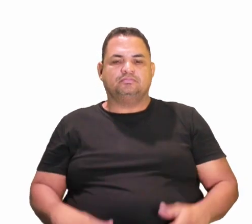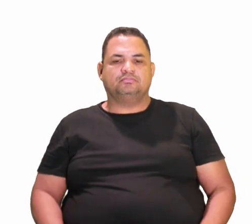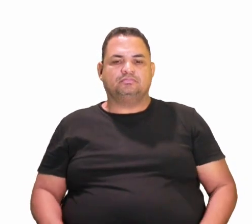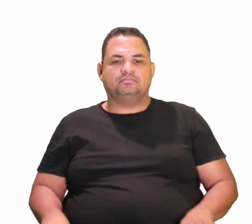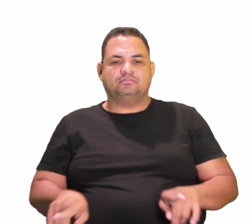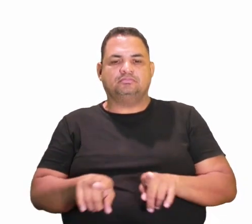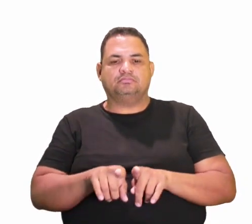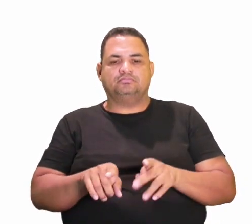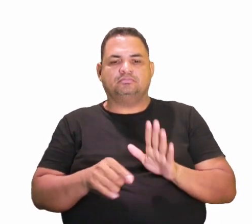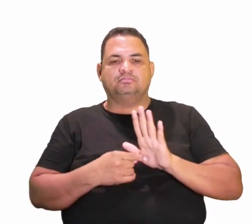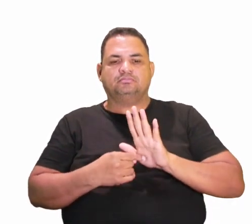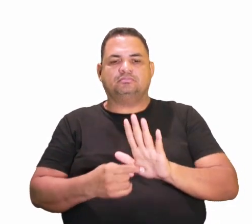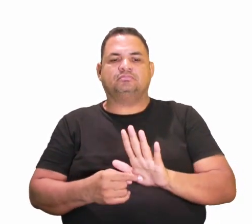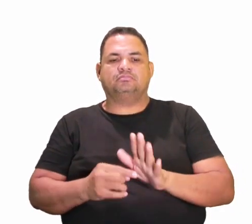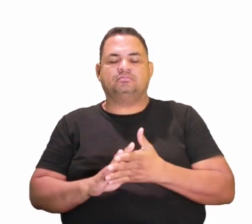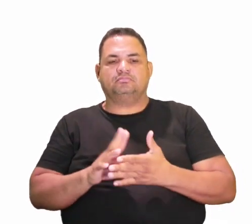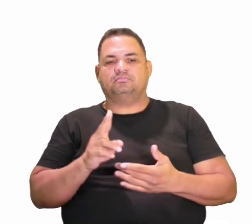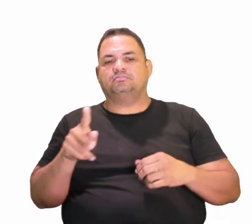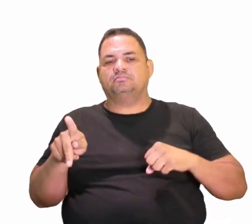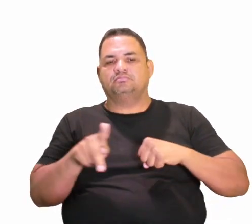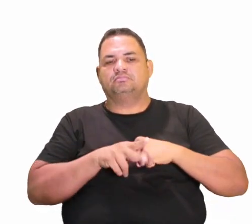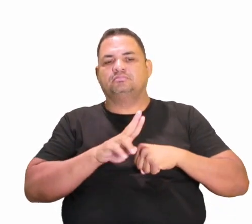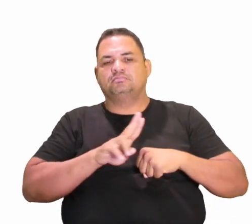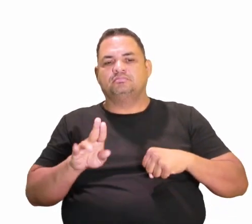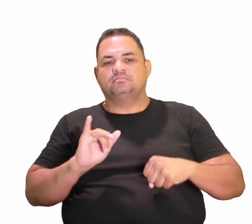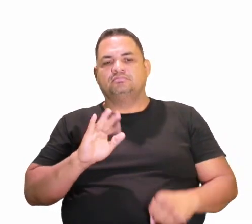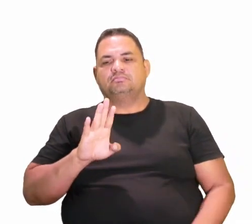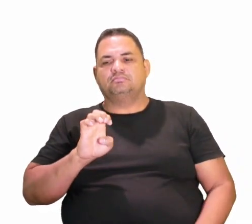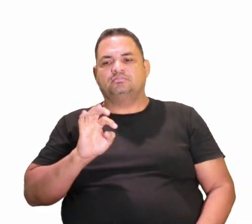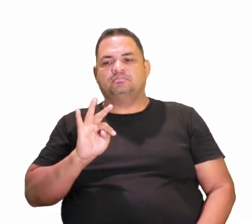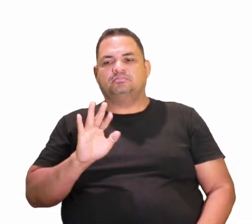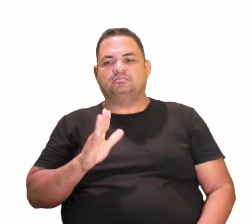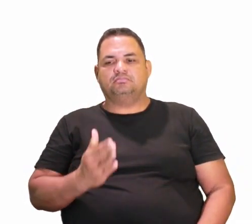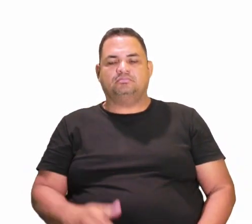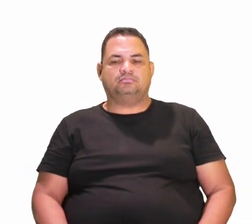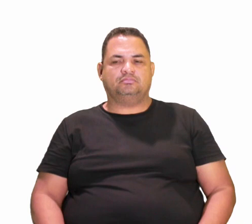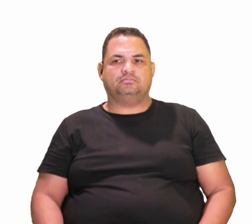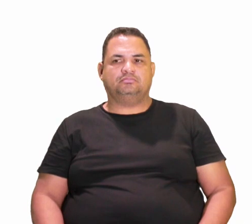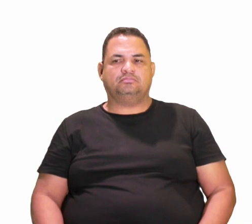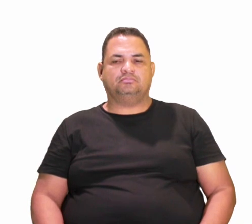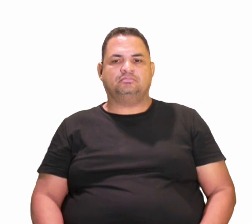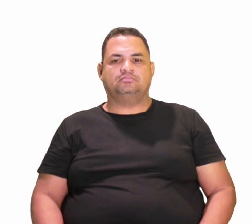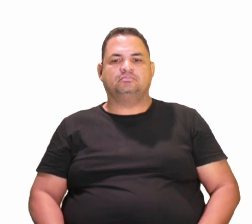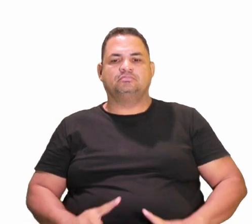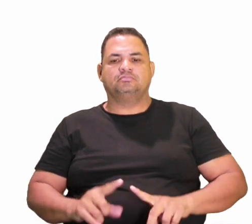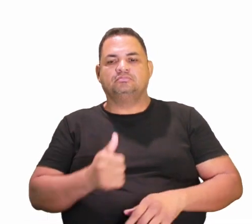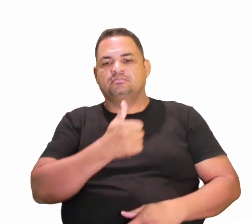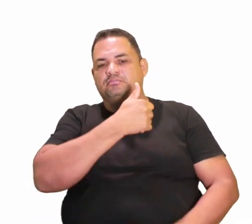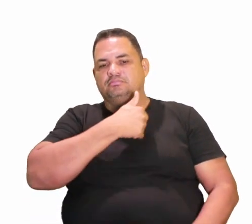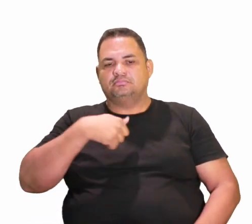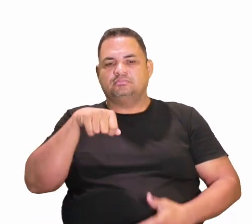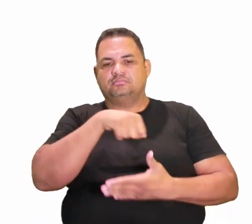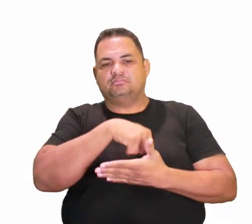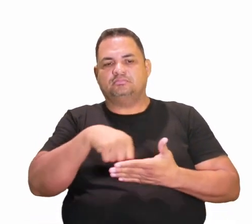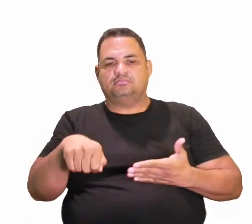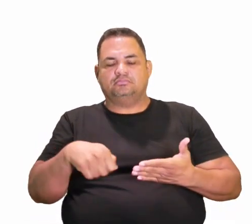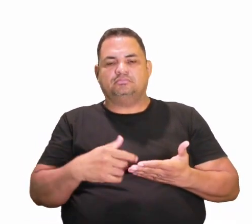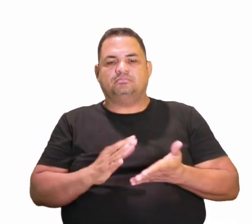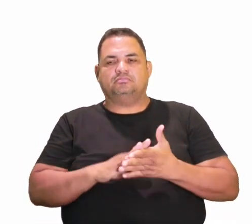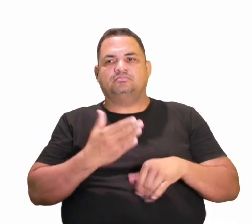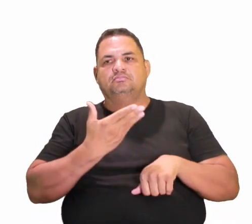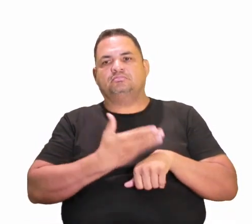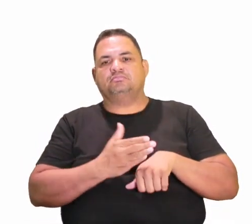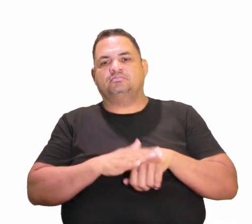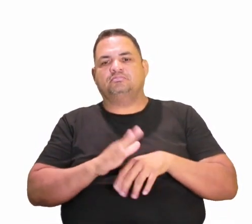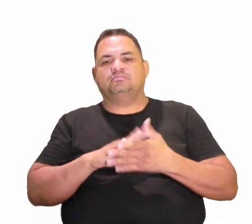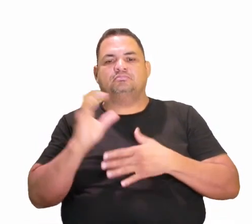sendo representado pelo pronome pessoal it. Muito bem? Só que, obviamente, é muito melhor a gente escrever com it, né? É muito mais